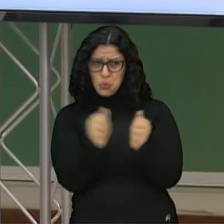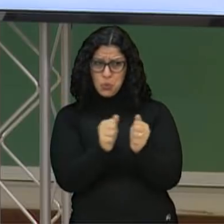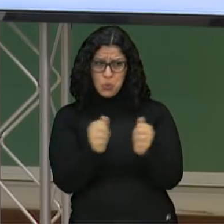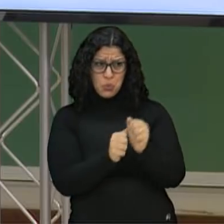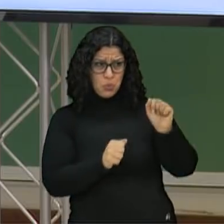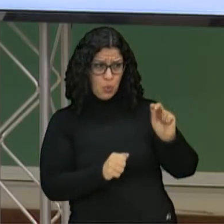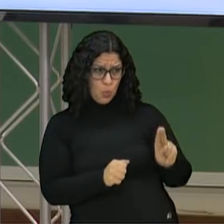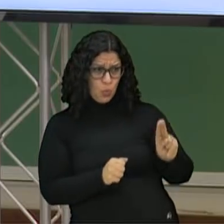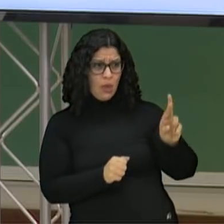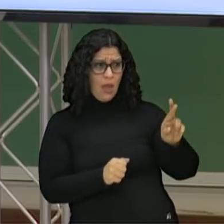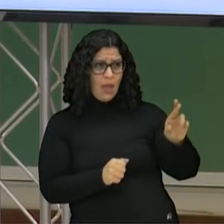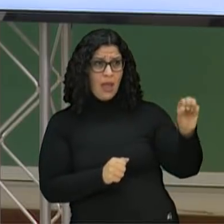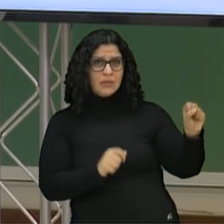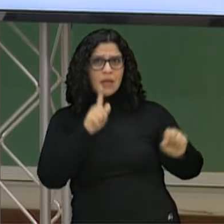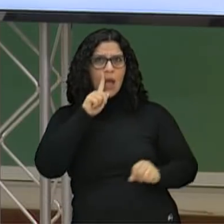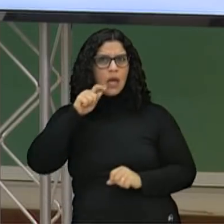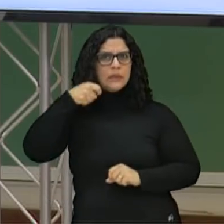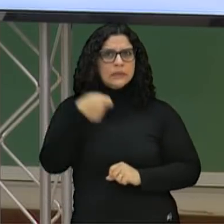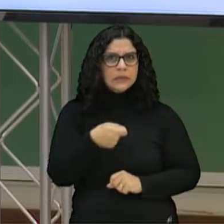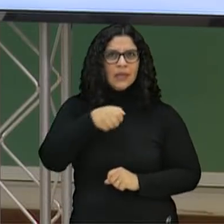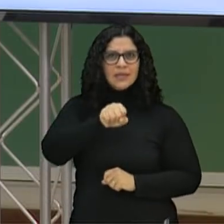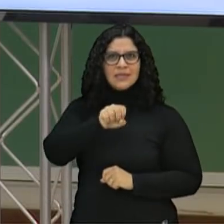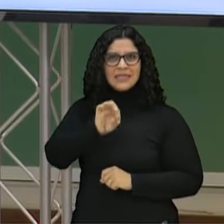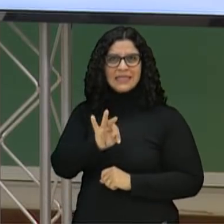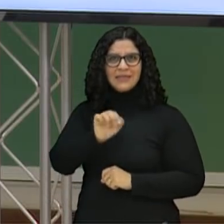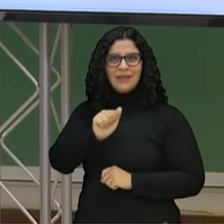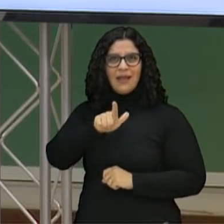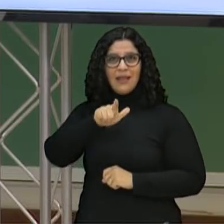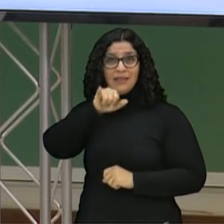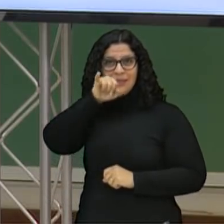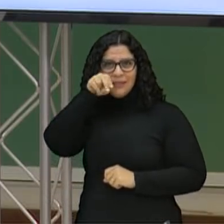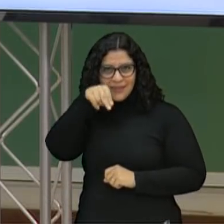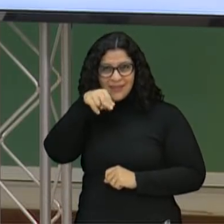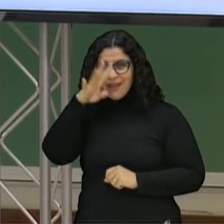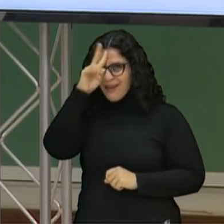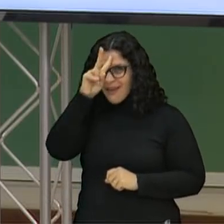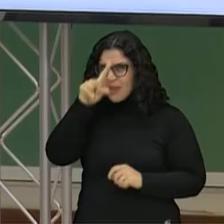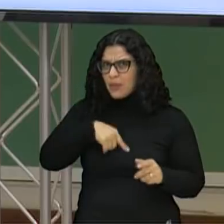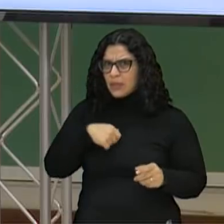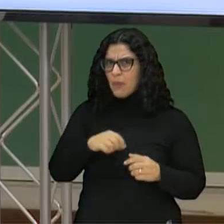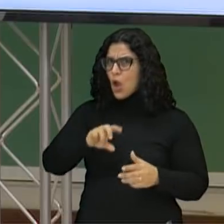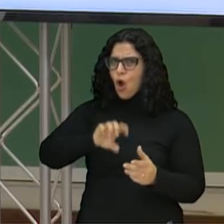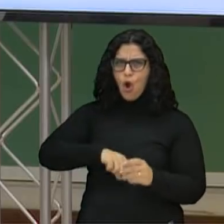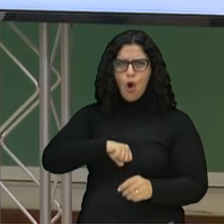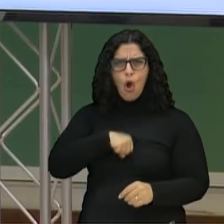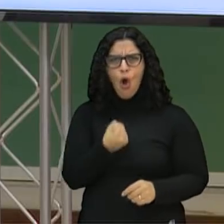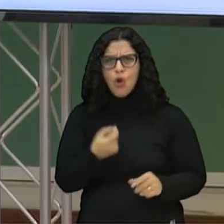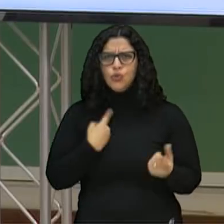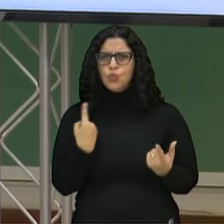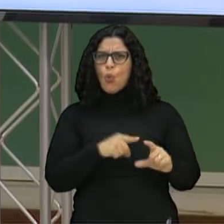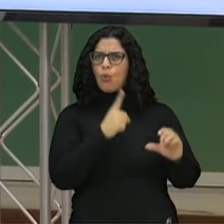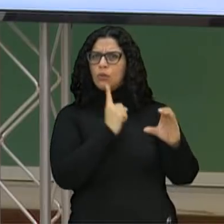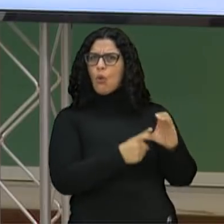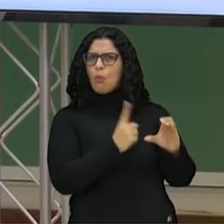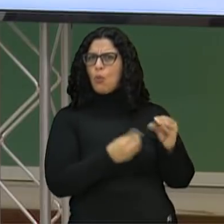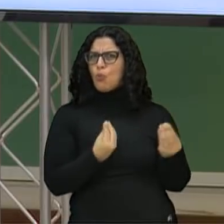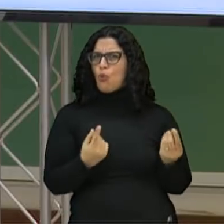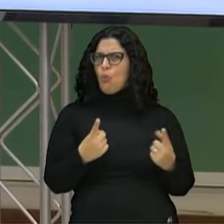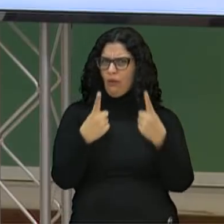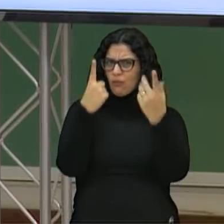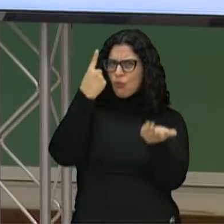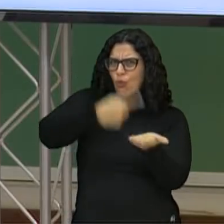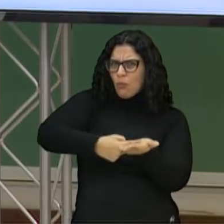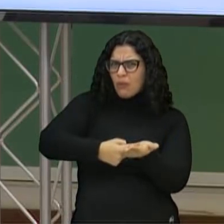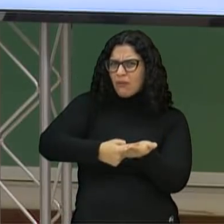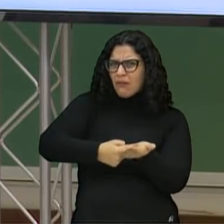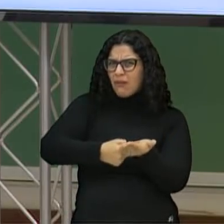contra Stalin, o seu grande inimigo que ele odiava tanto, o comunismo, e agora um pacto de não agressão?